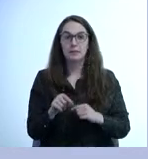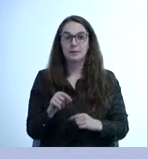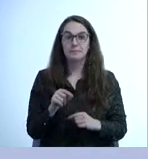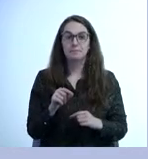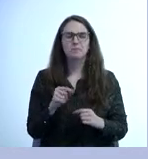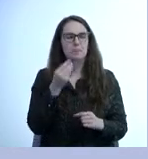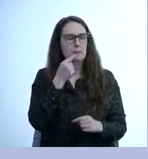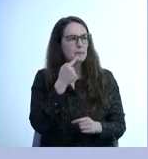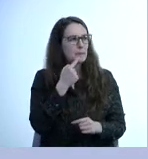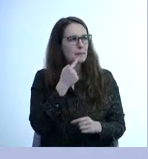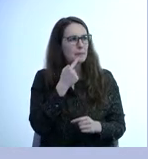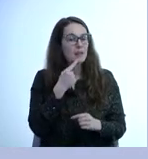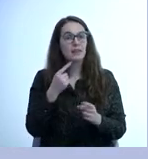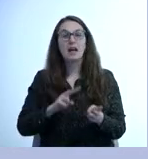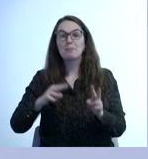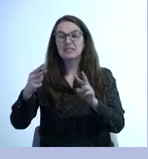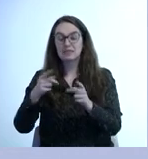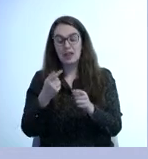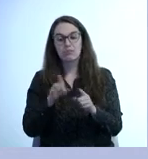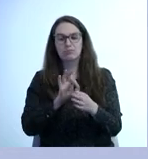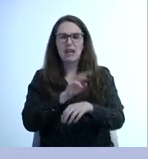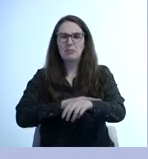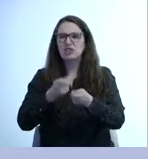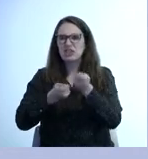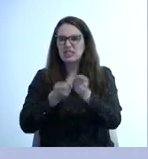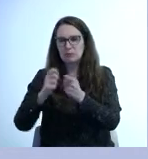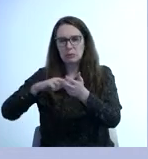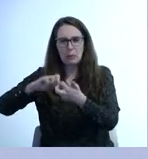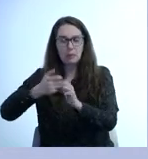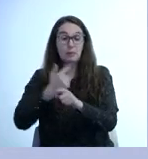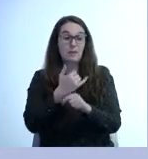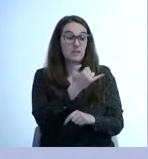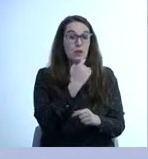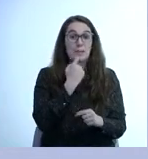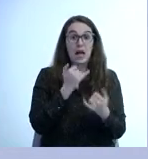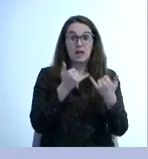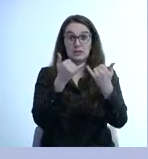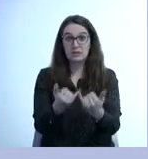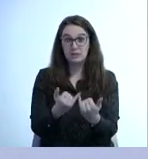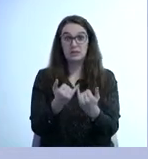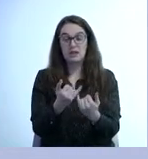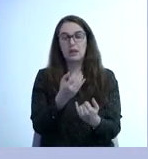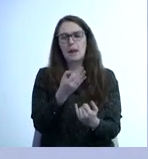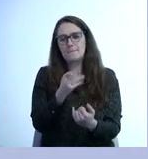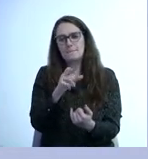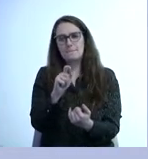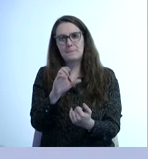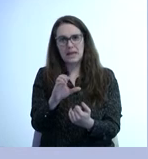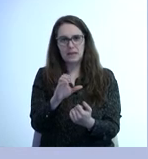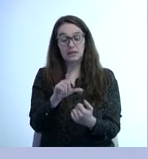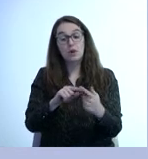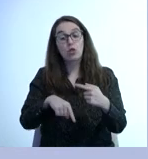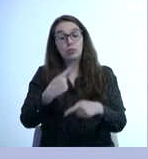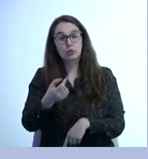como é que se chamava? Passagens administrativas, etc. Porque foi logo a seguir, durante o PREC e a seguir ao PREC.